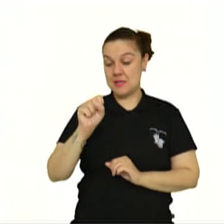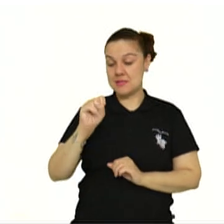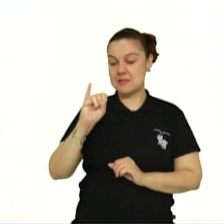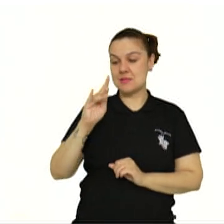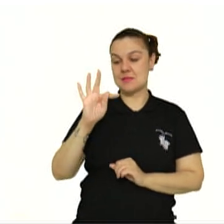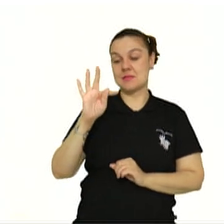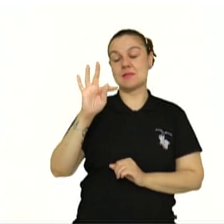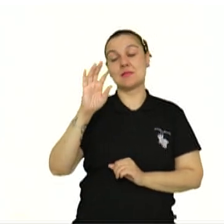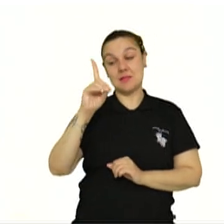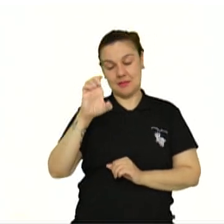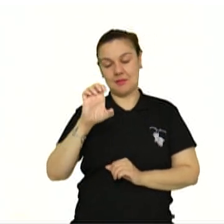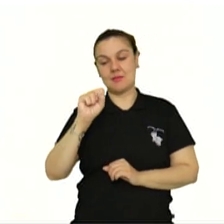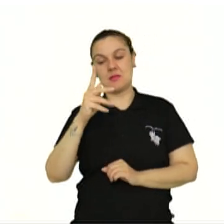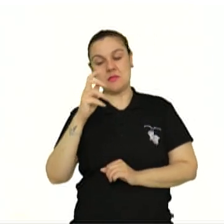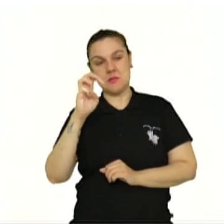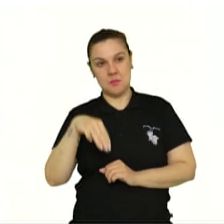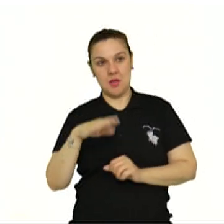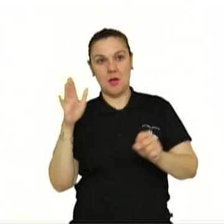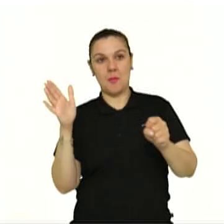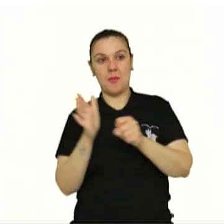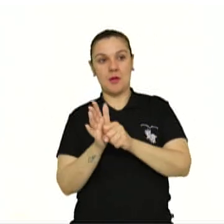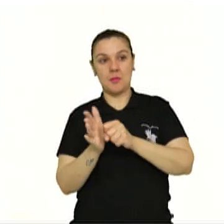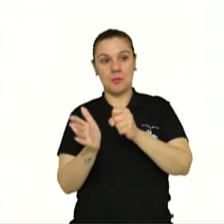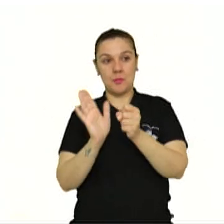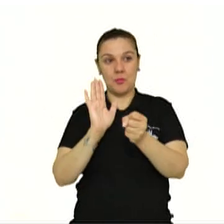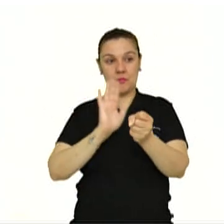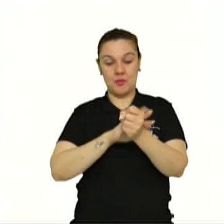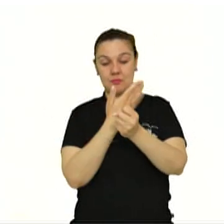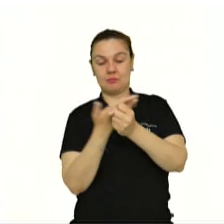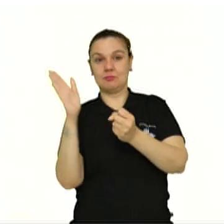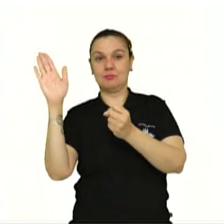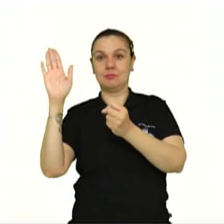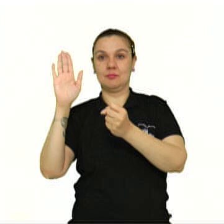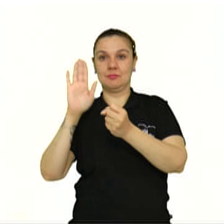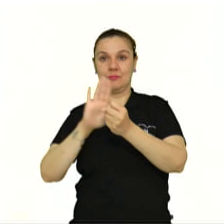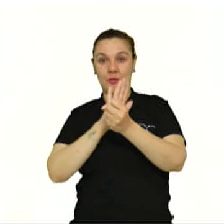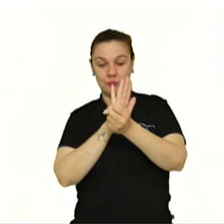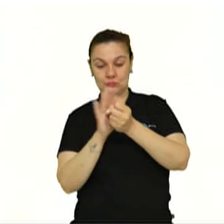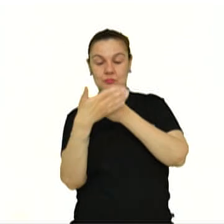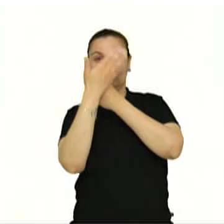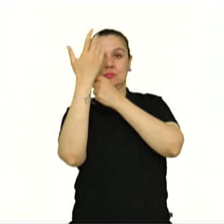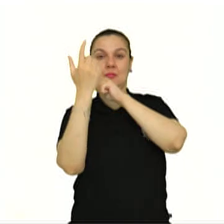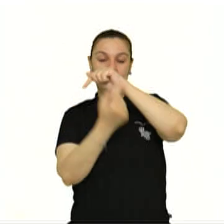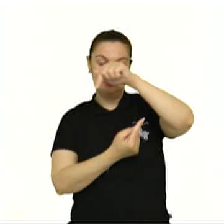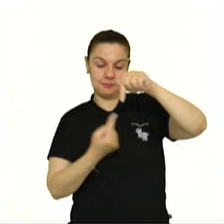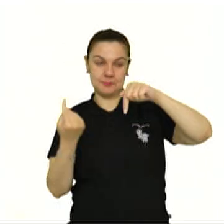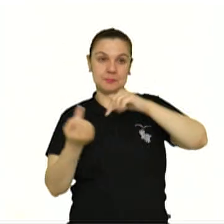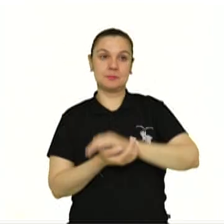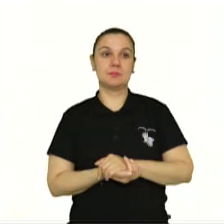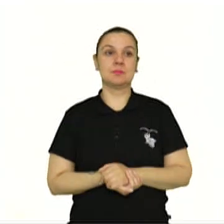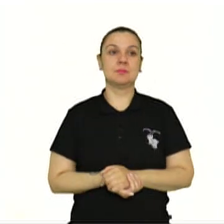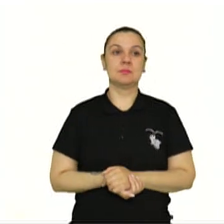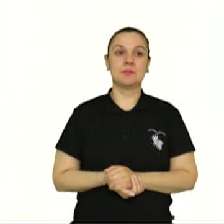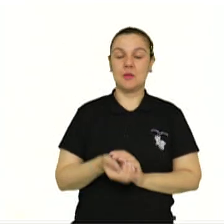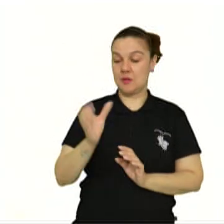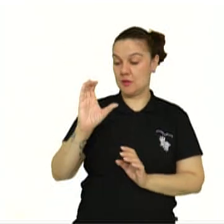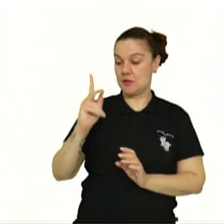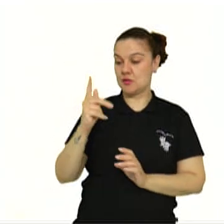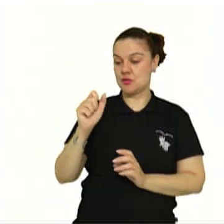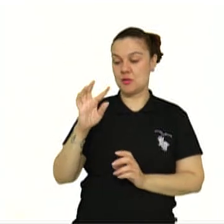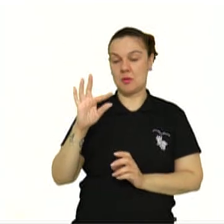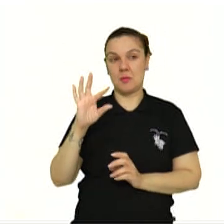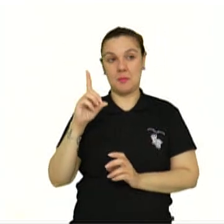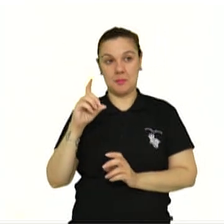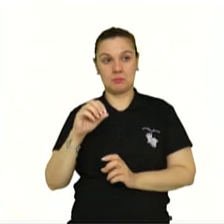side spin, bate na bola raspando as cordas de um lado para o outro, né? Gerando o efeito lateral. E o chapado é bater na bola sem